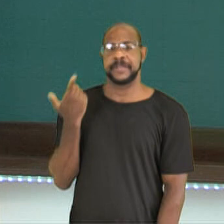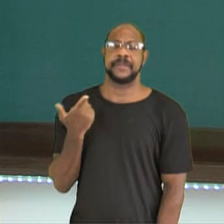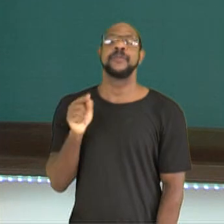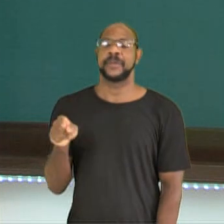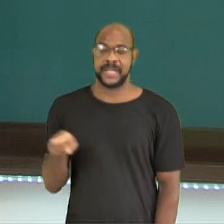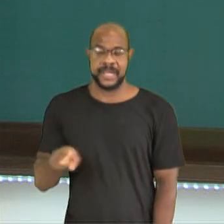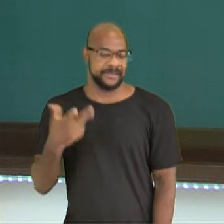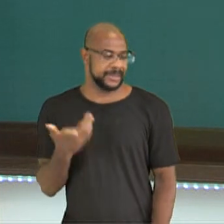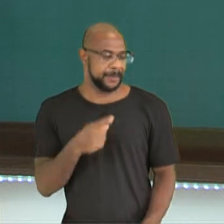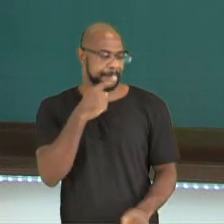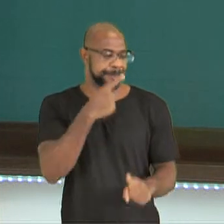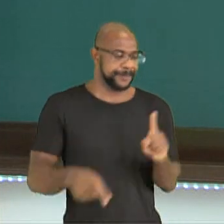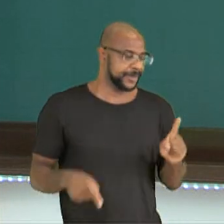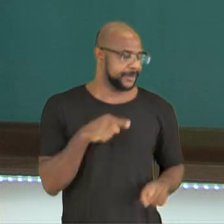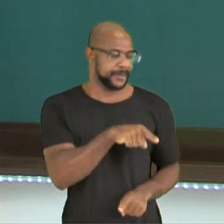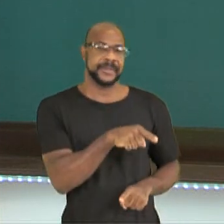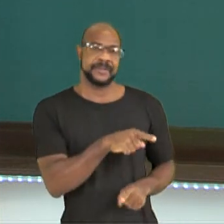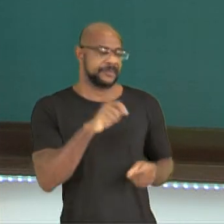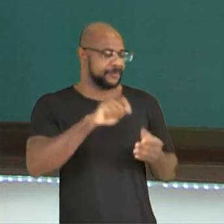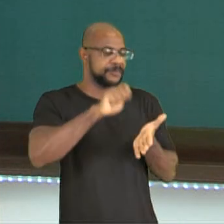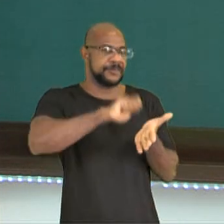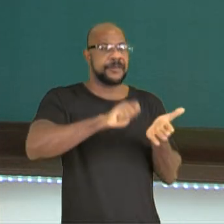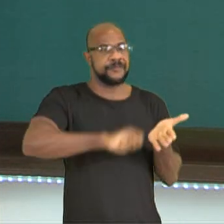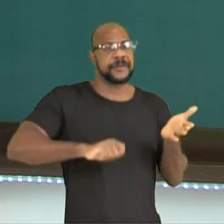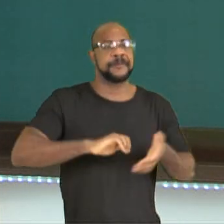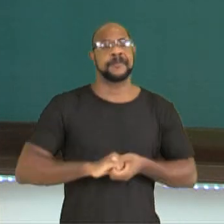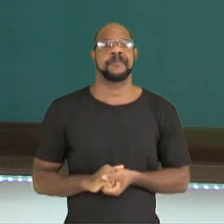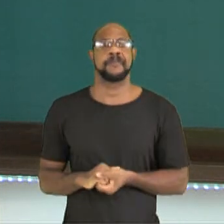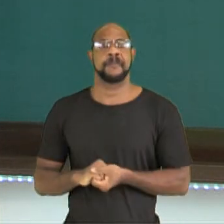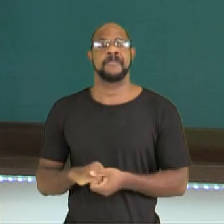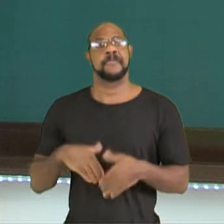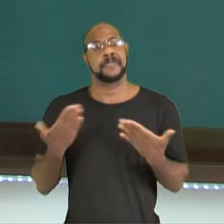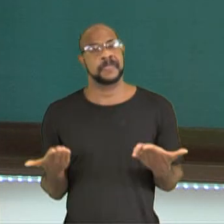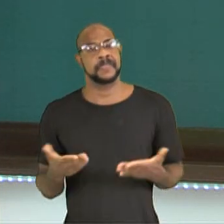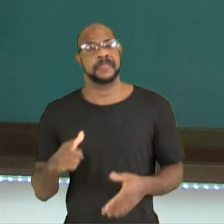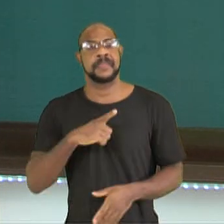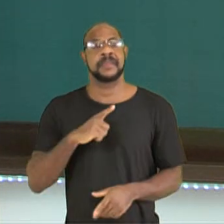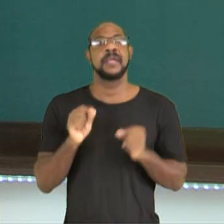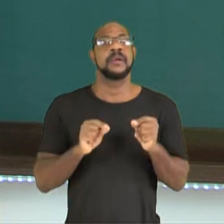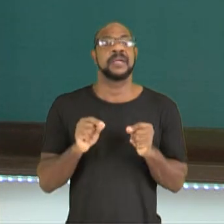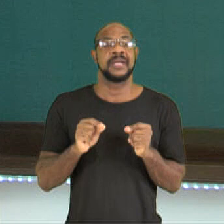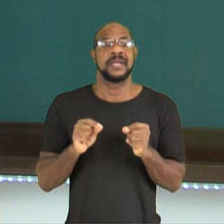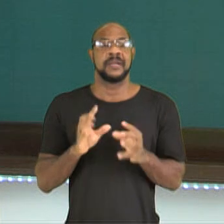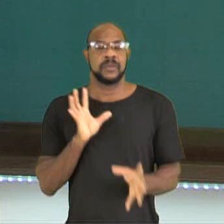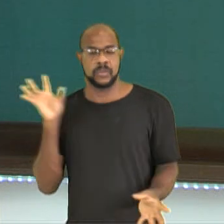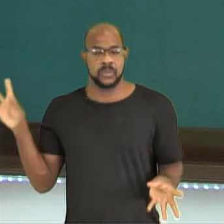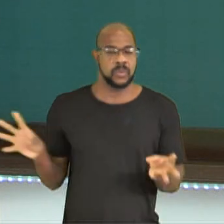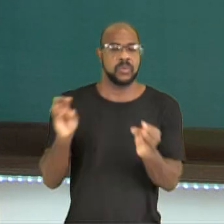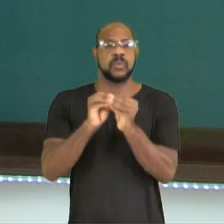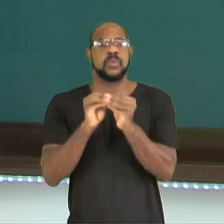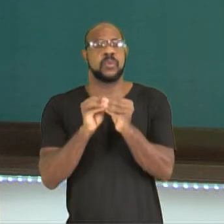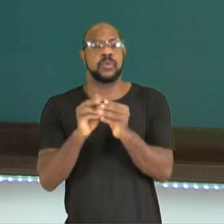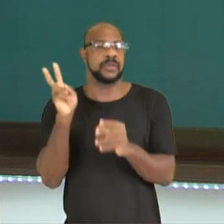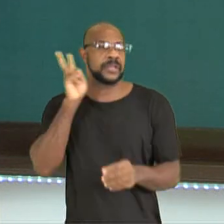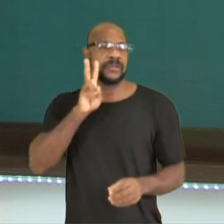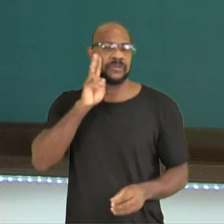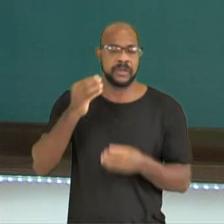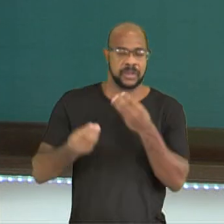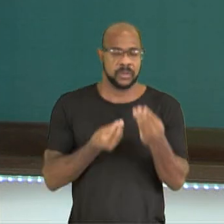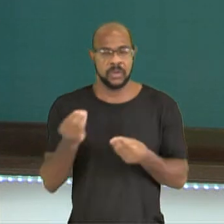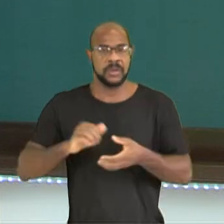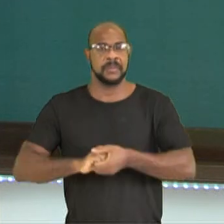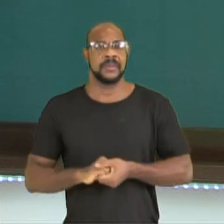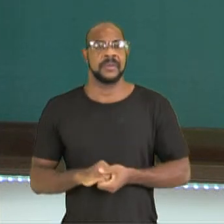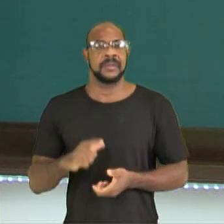impedir o protagonista de escrever. E por fim nós temos o desfecho, o fim da nossa história, onde há